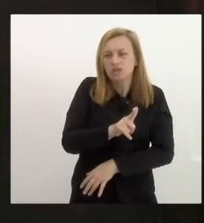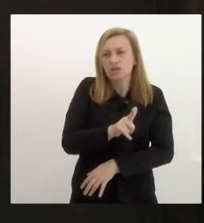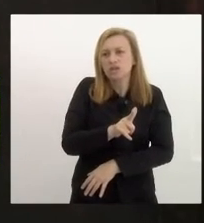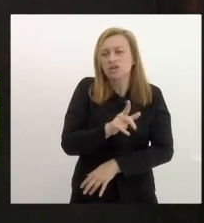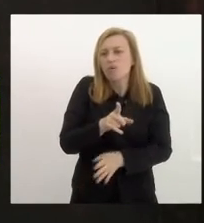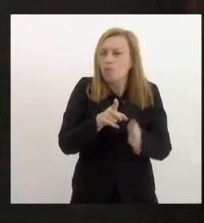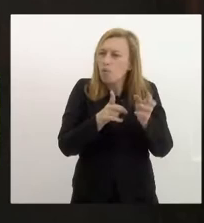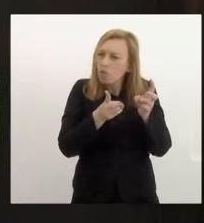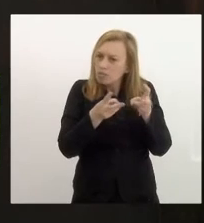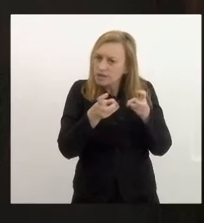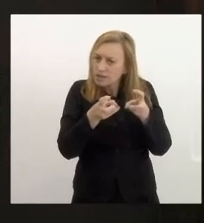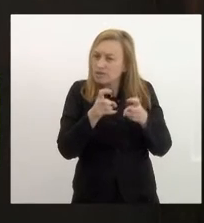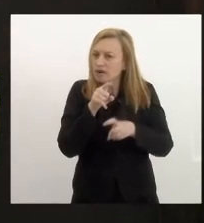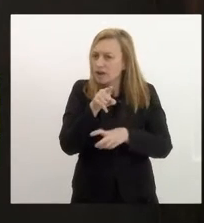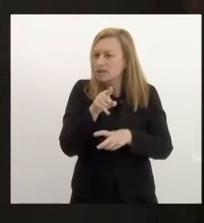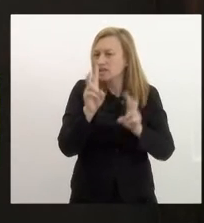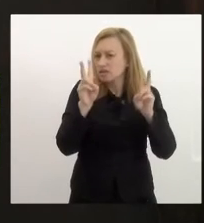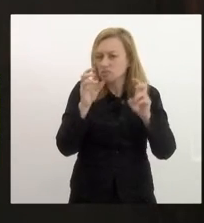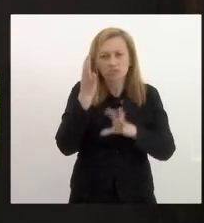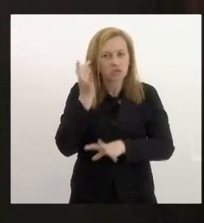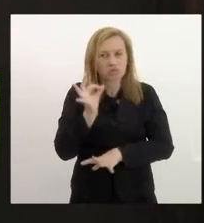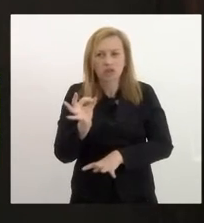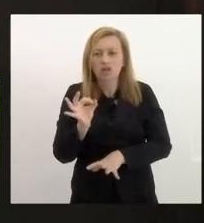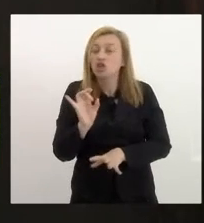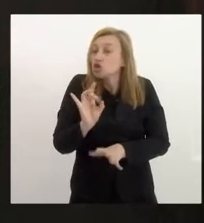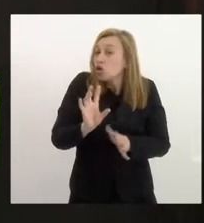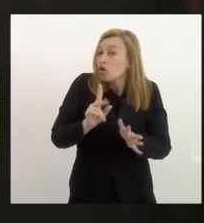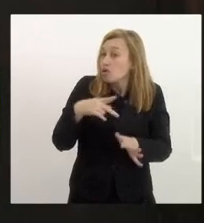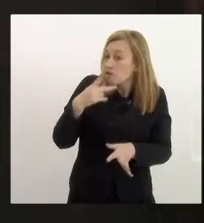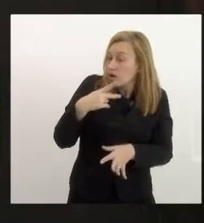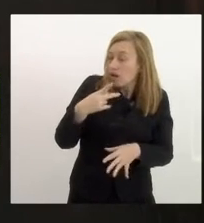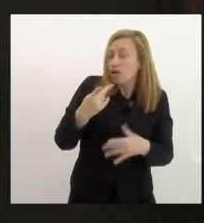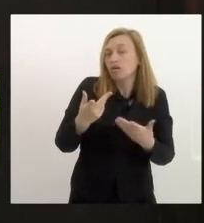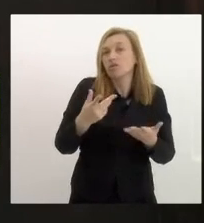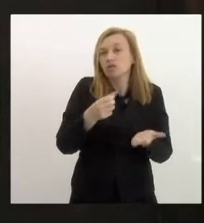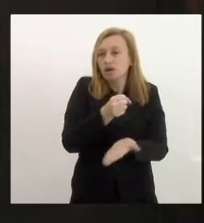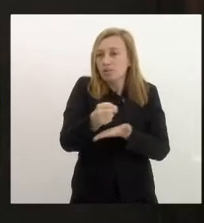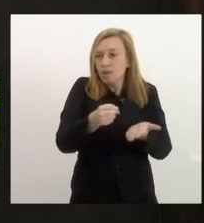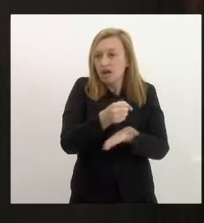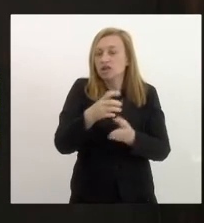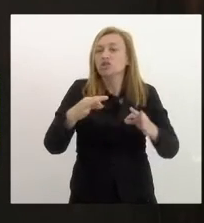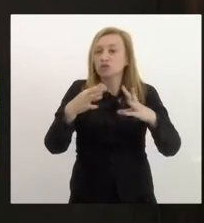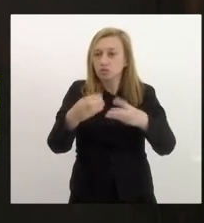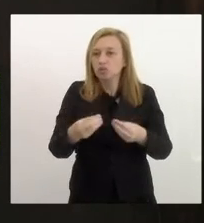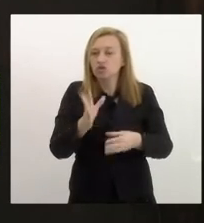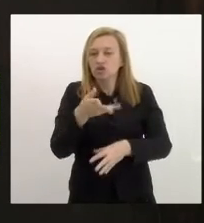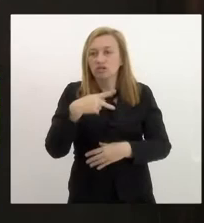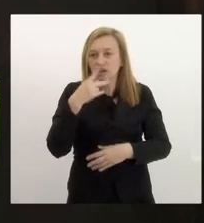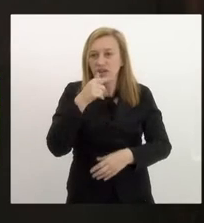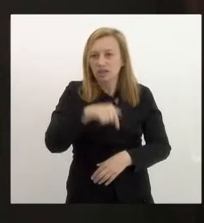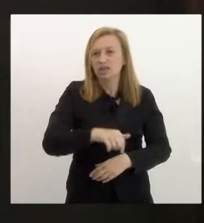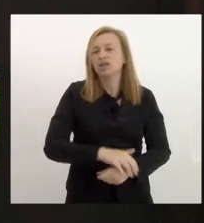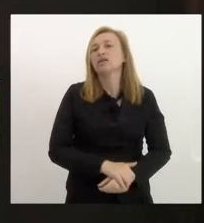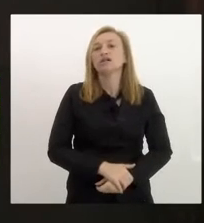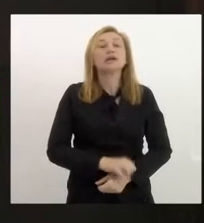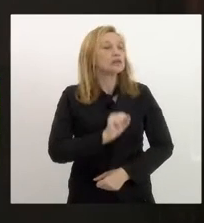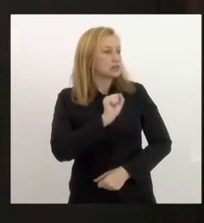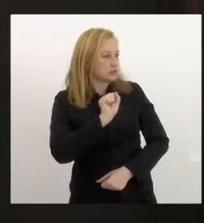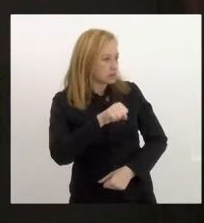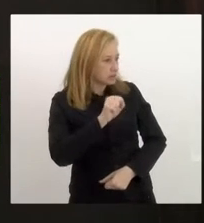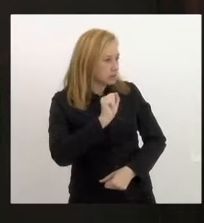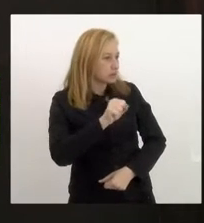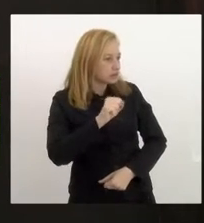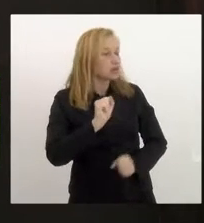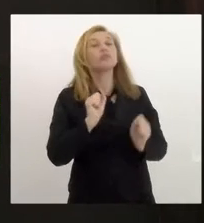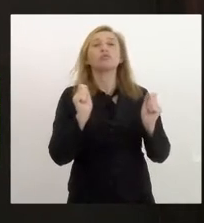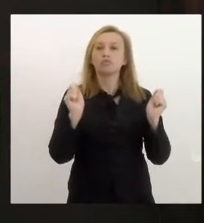verificar isso não sei só analisando o cenário básico acho que é salvo o É sim